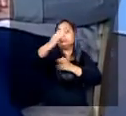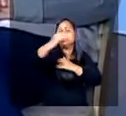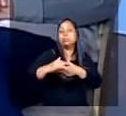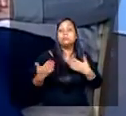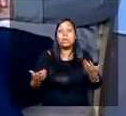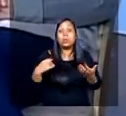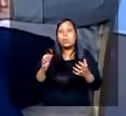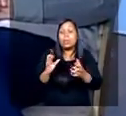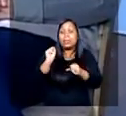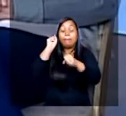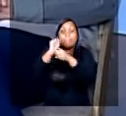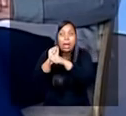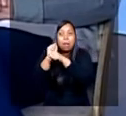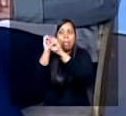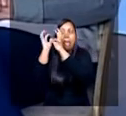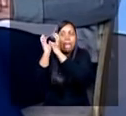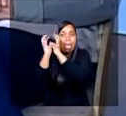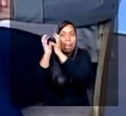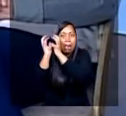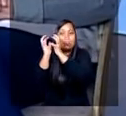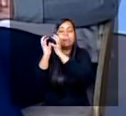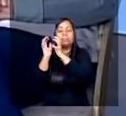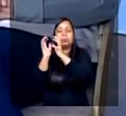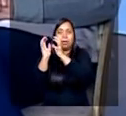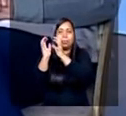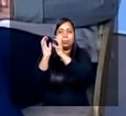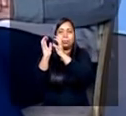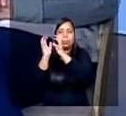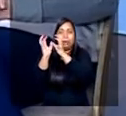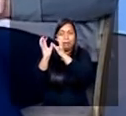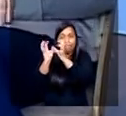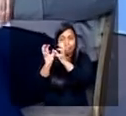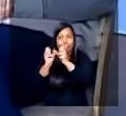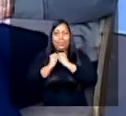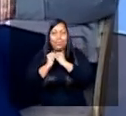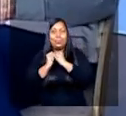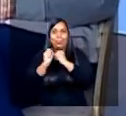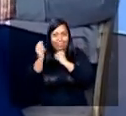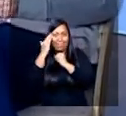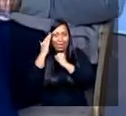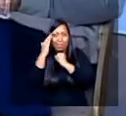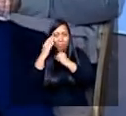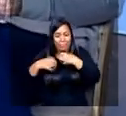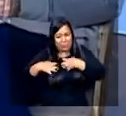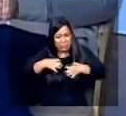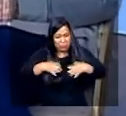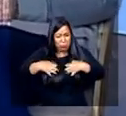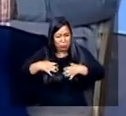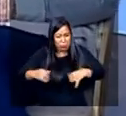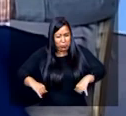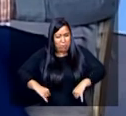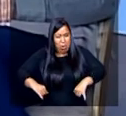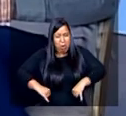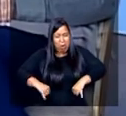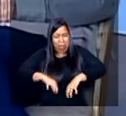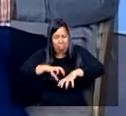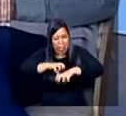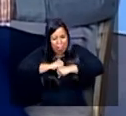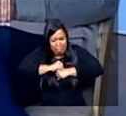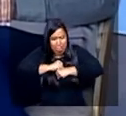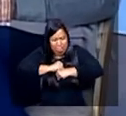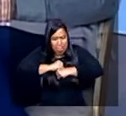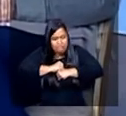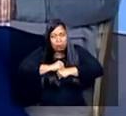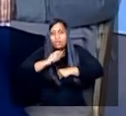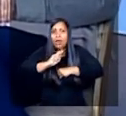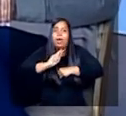gente não quer que cristaliza. Como diz uma amiga minha, não quer que garra no corpo. Que as angústias sofridas não garra no